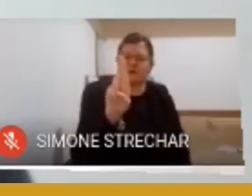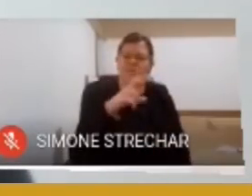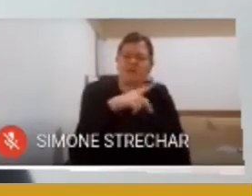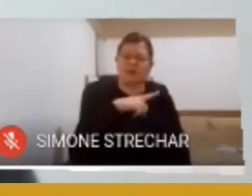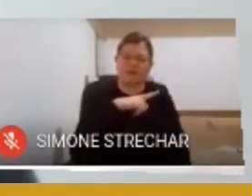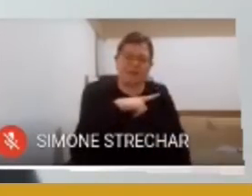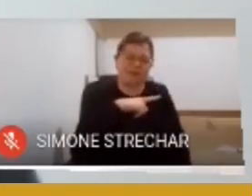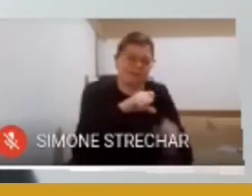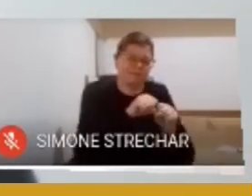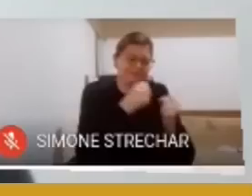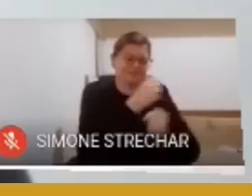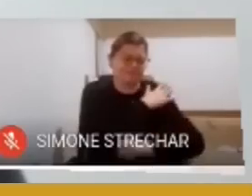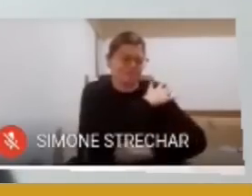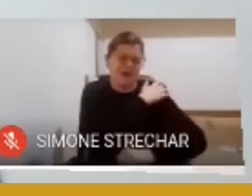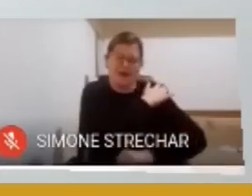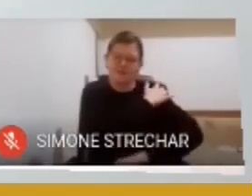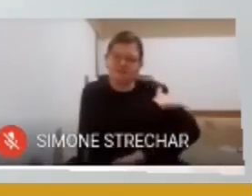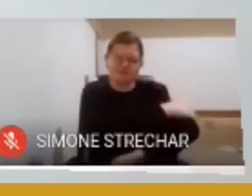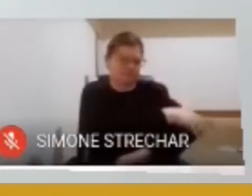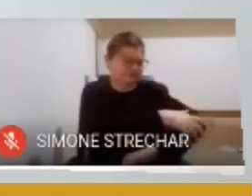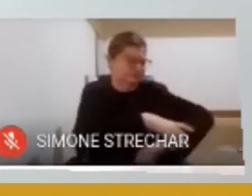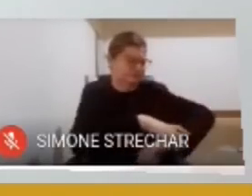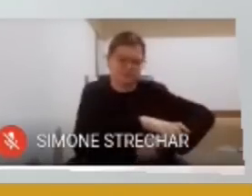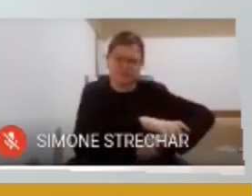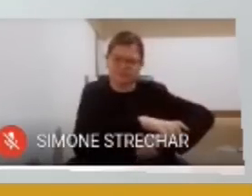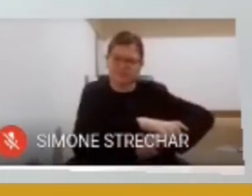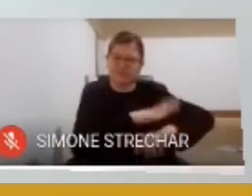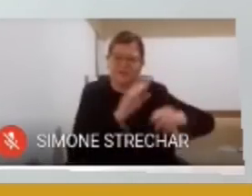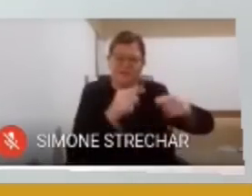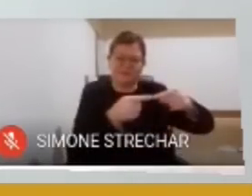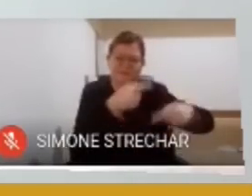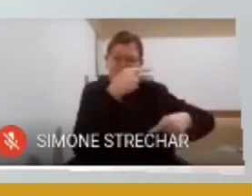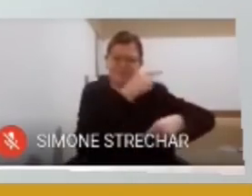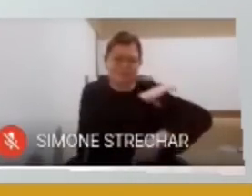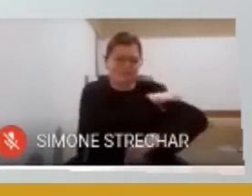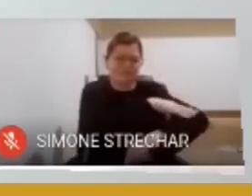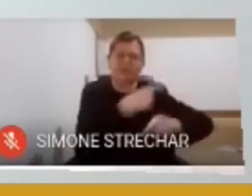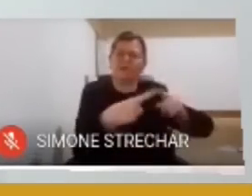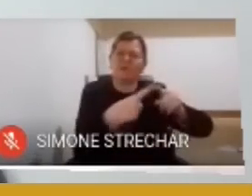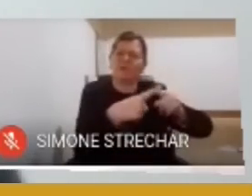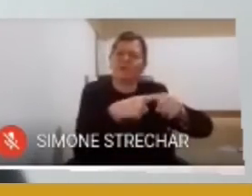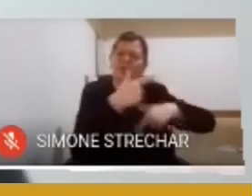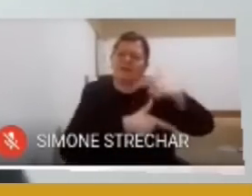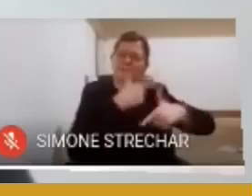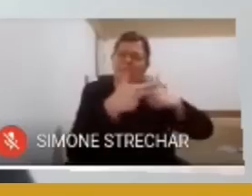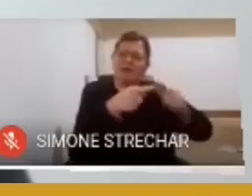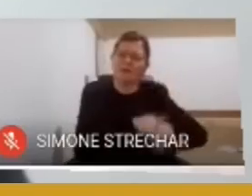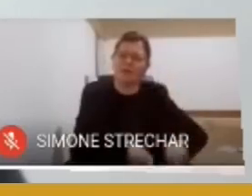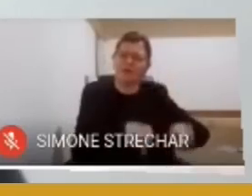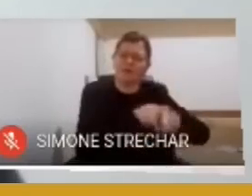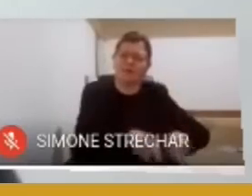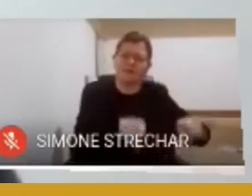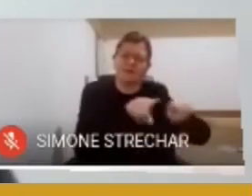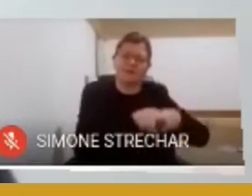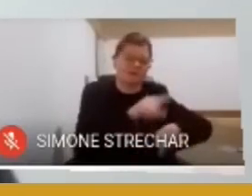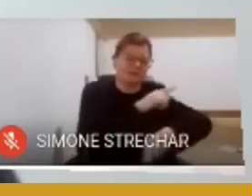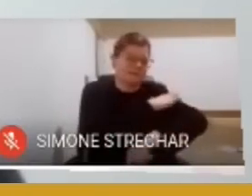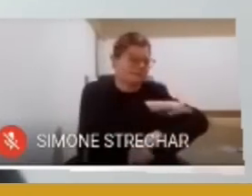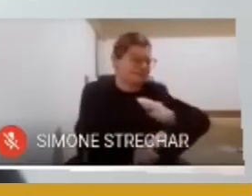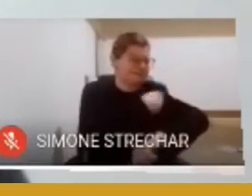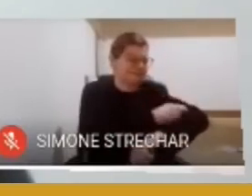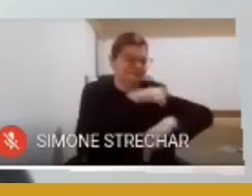esforço repetitivo tem um CID, que é um Código Internacional de Doenças. A mesma coisa, a pedofilia tem esse CID, que é